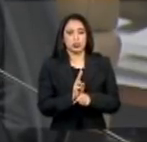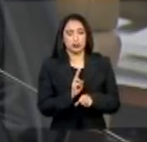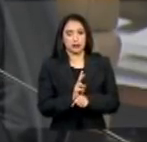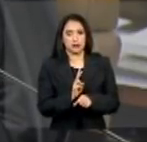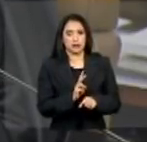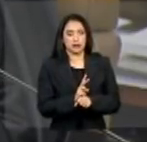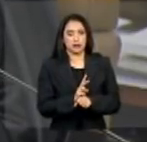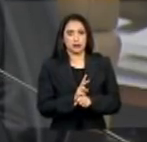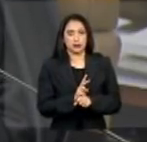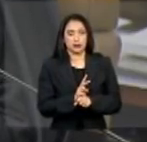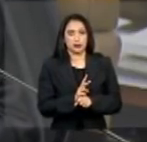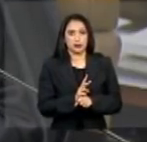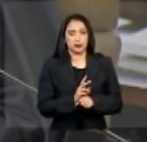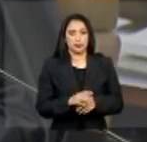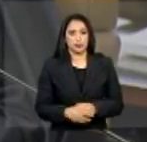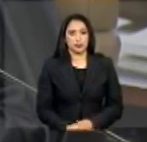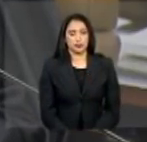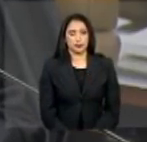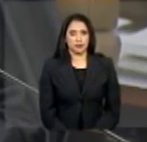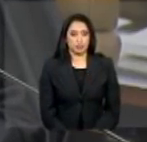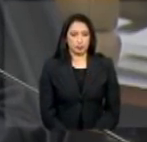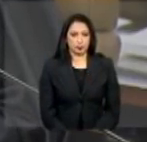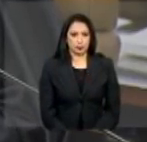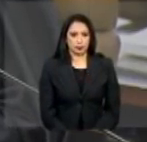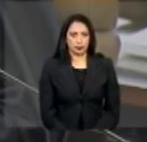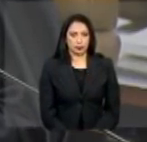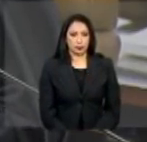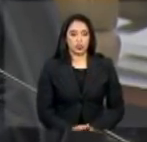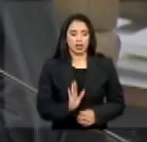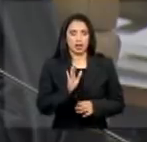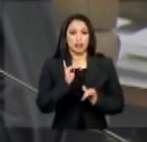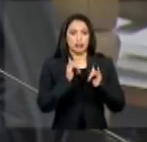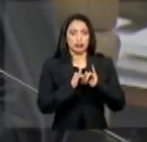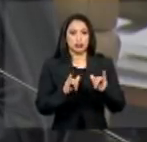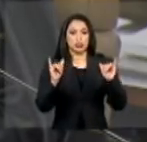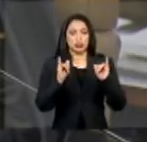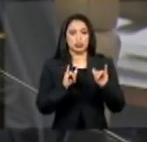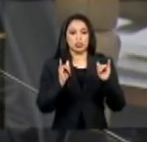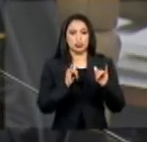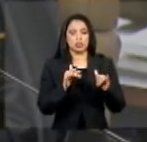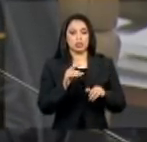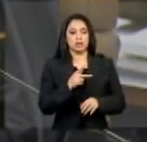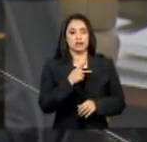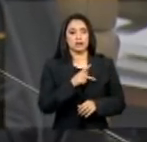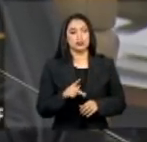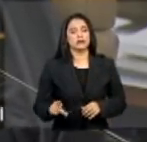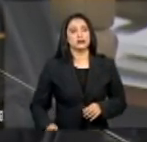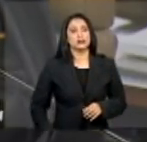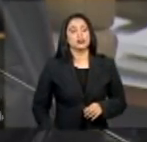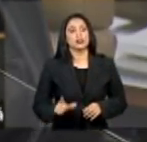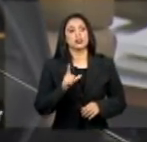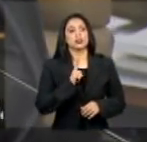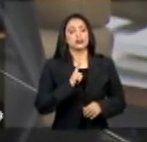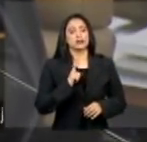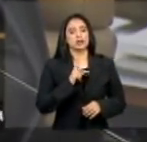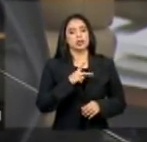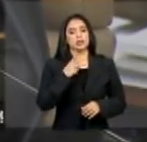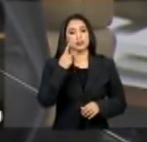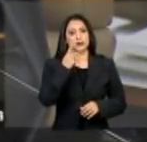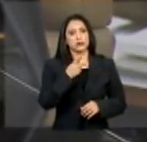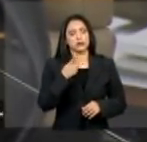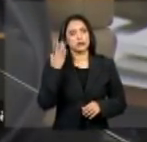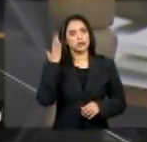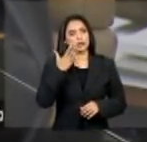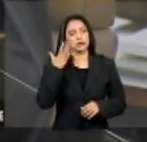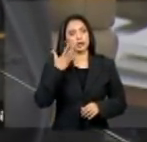sustentação oral e como já anunciado senhor presidente nós temos sustentação oral que é da